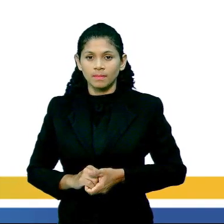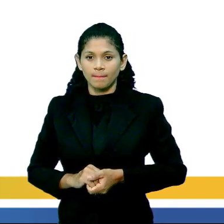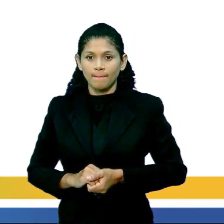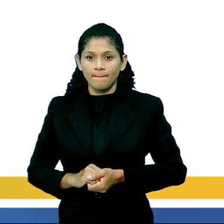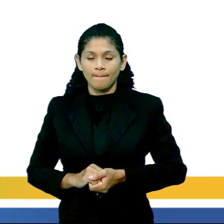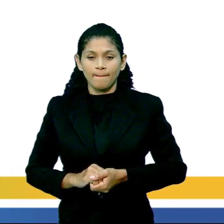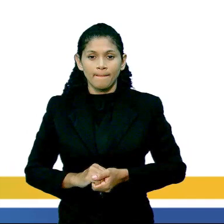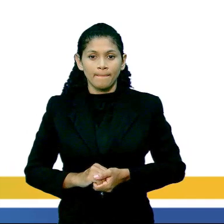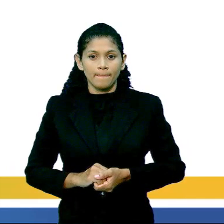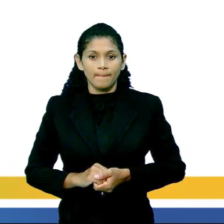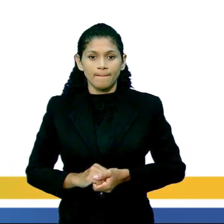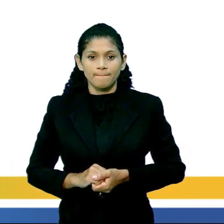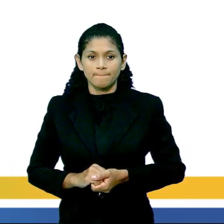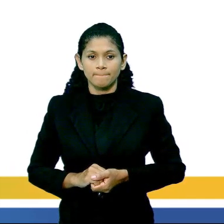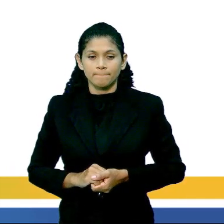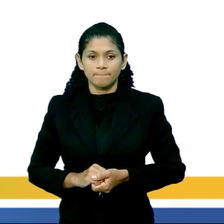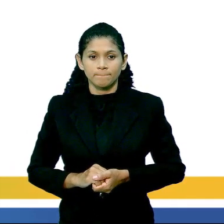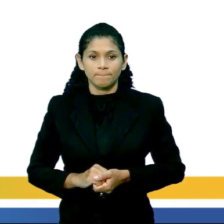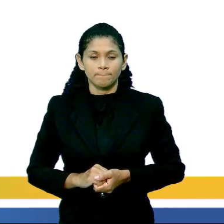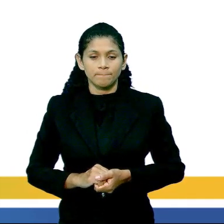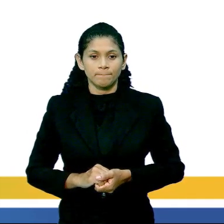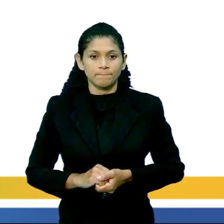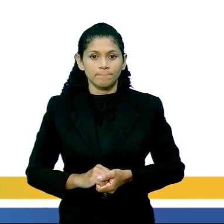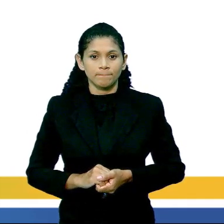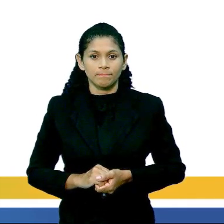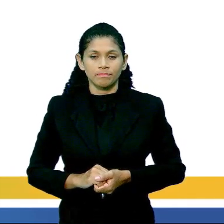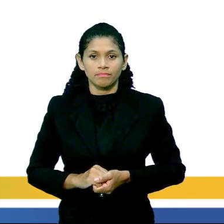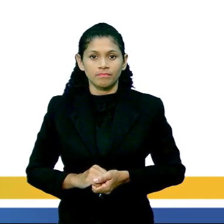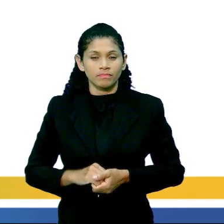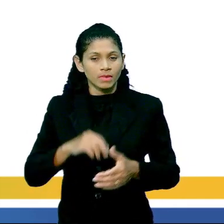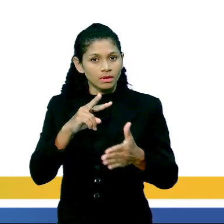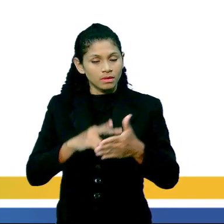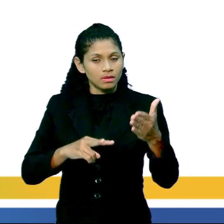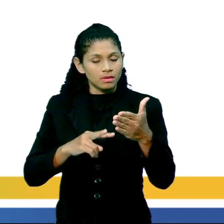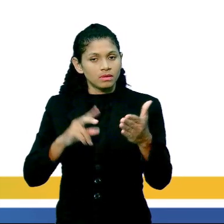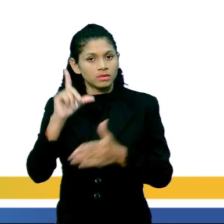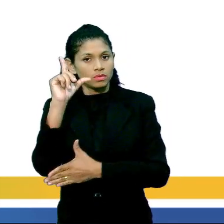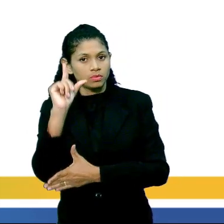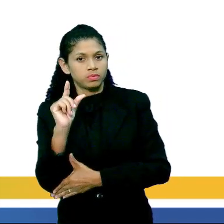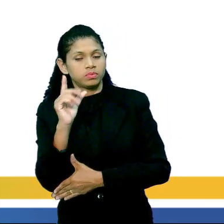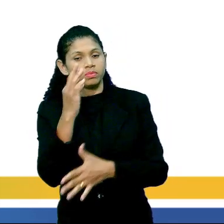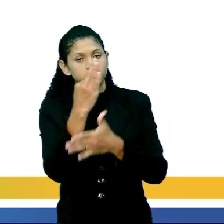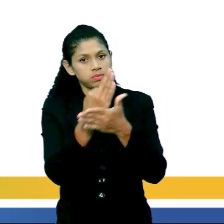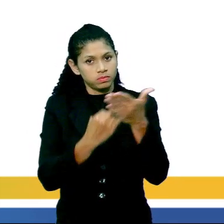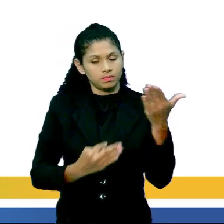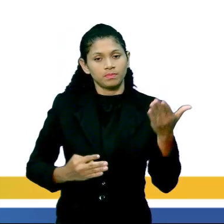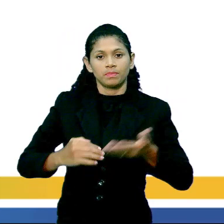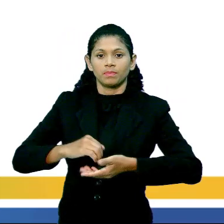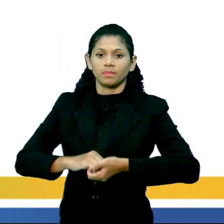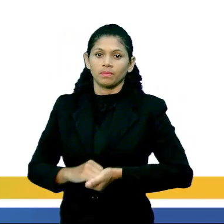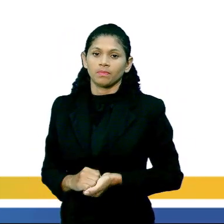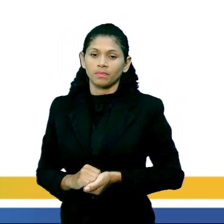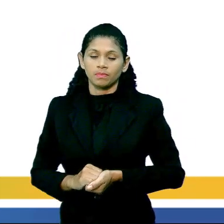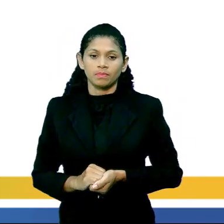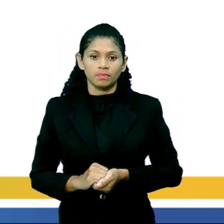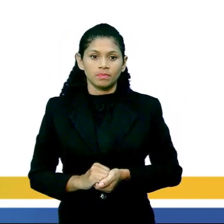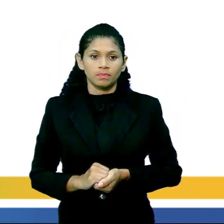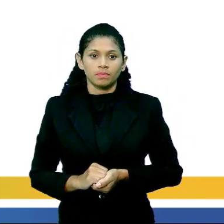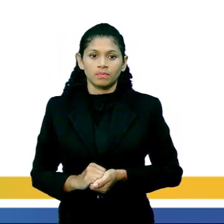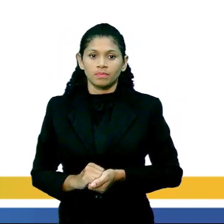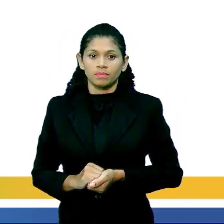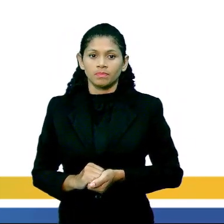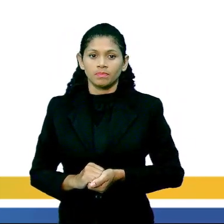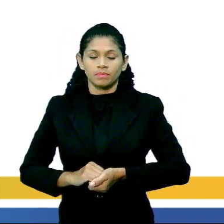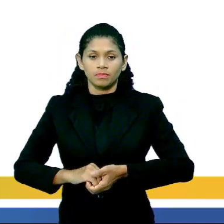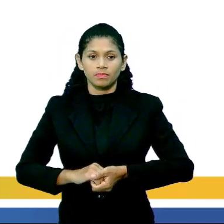uma opinião né Isso já falamos anteriormente Vamos ler um pouco do texto tá aí tá dizendo Orlando o